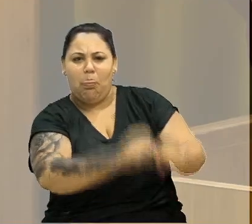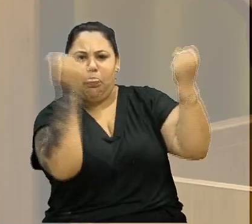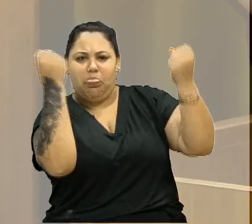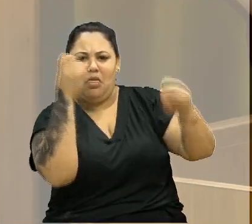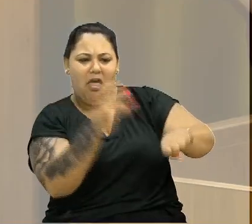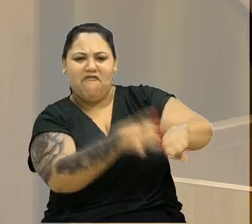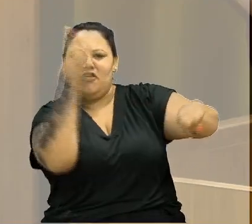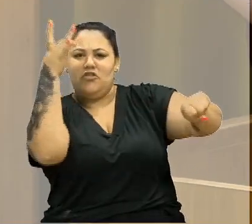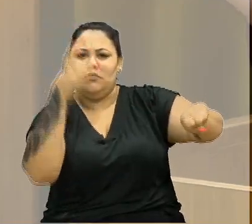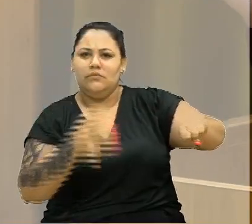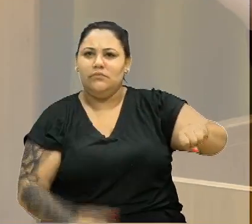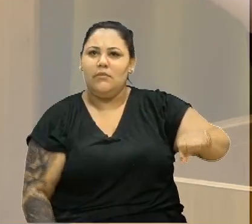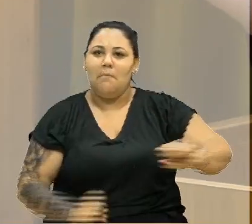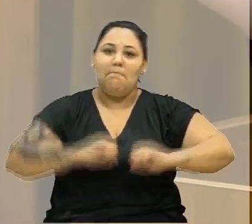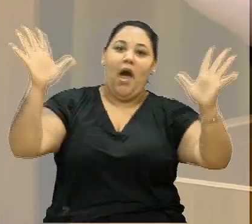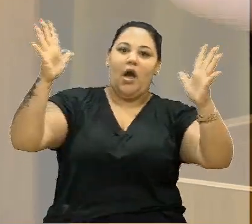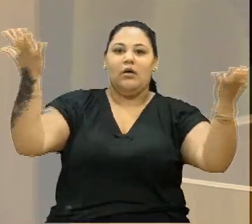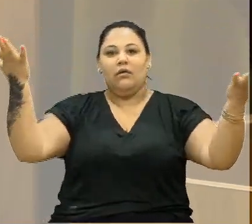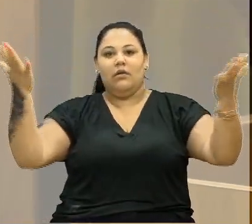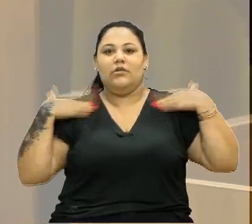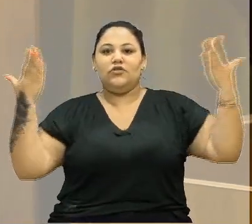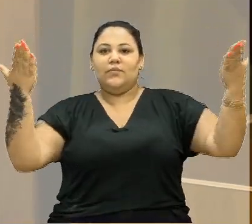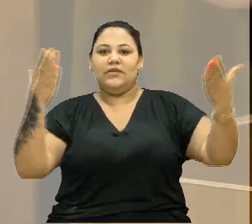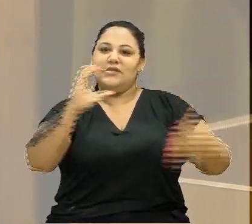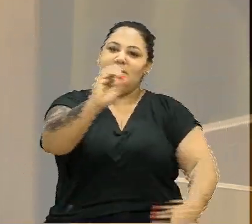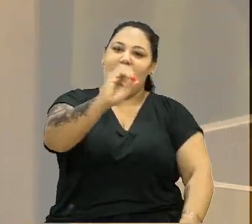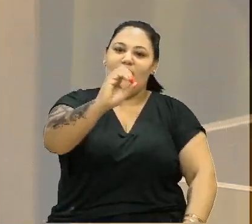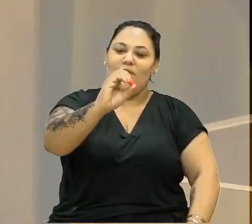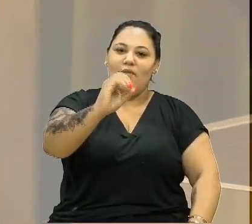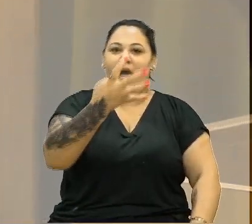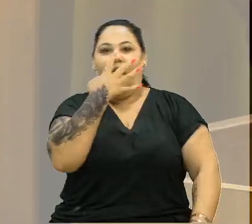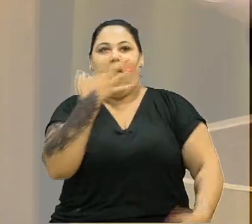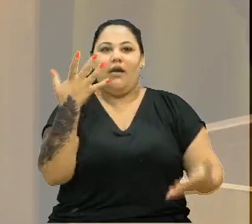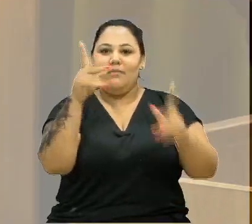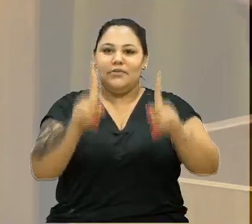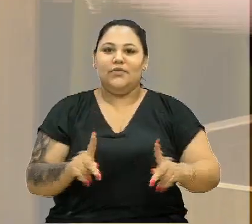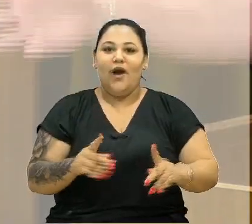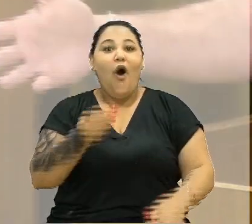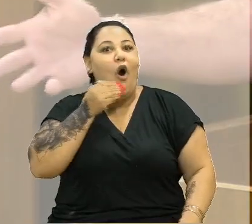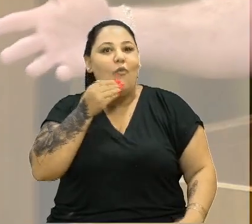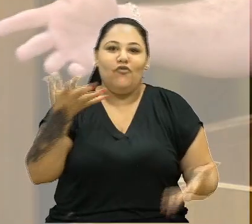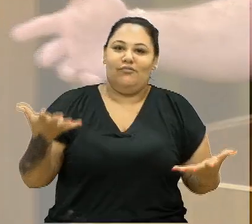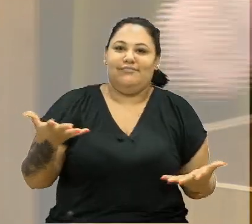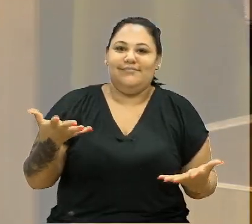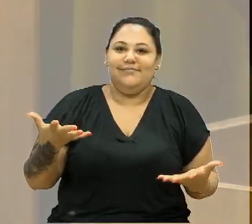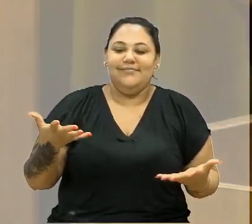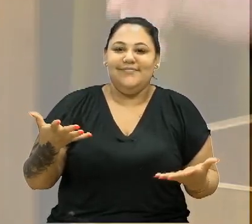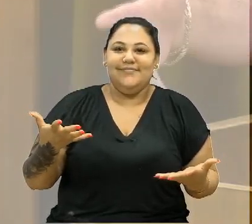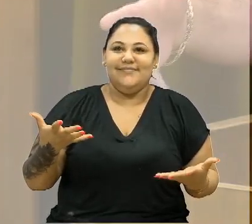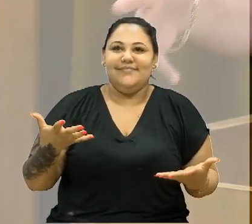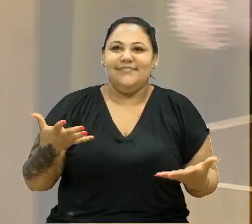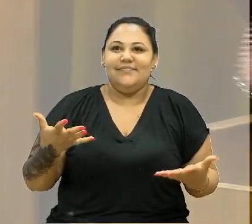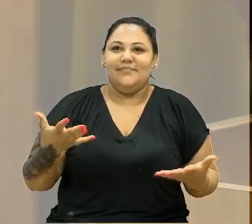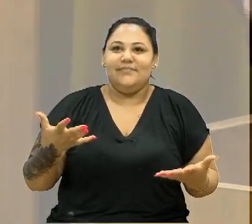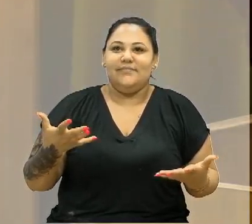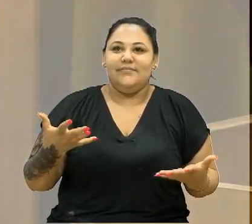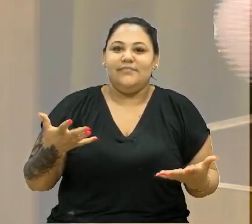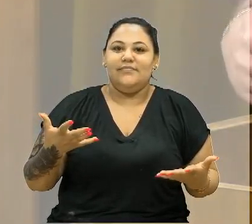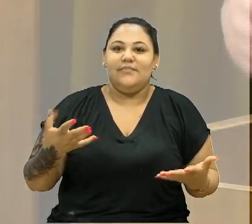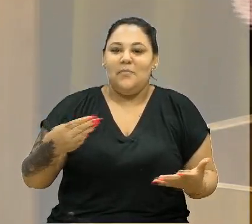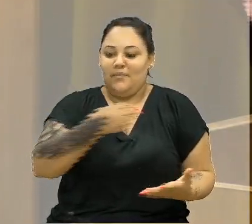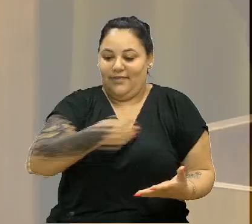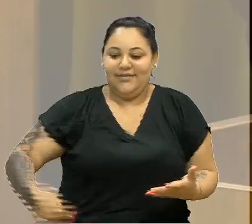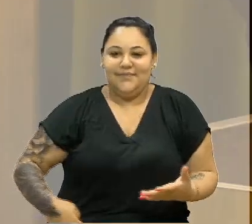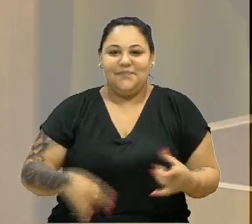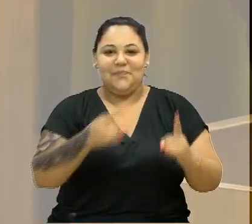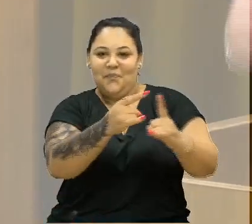Pá! Olha a surpresa de 0 pessoas que, obviamente, o MST ia invadir, né? Ministério,